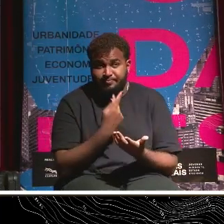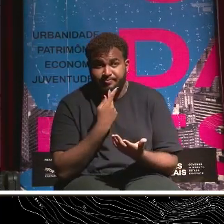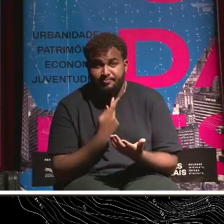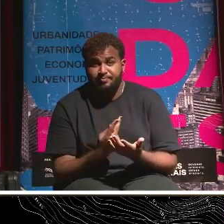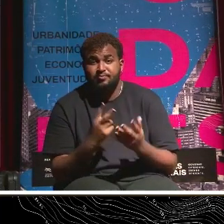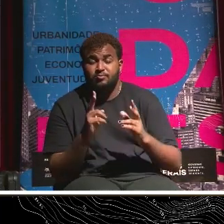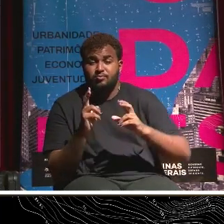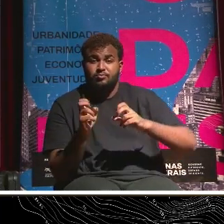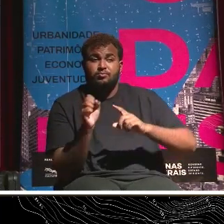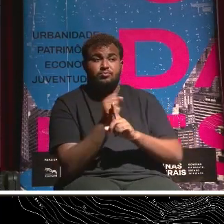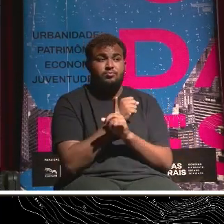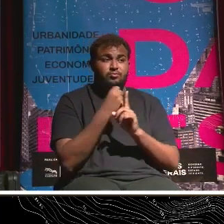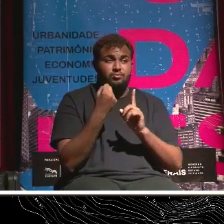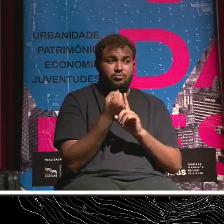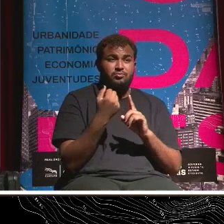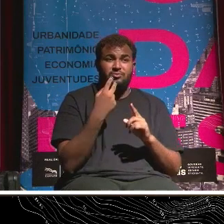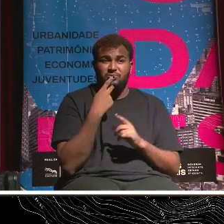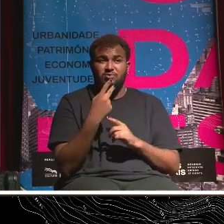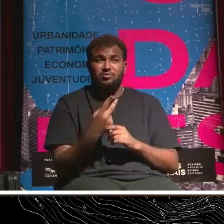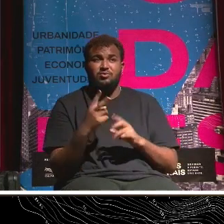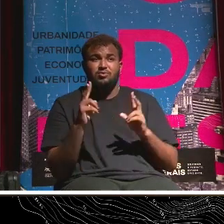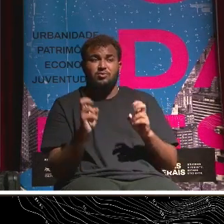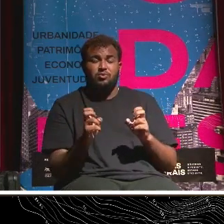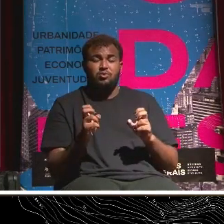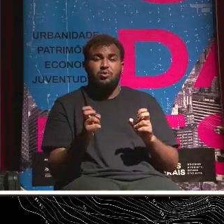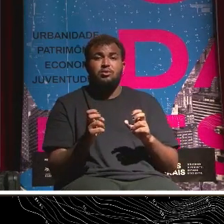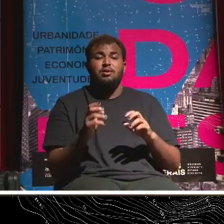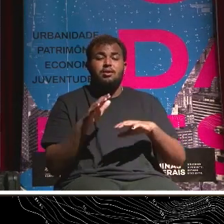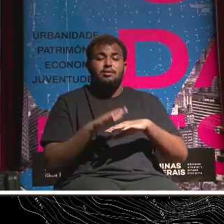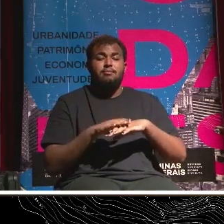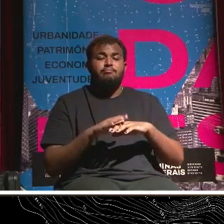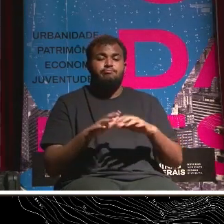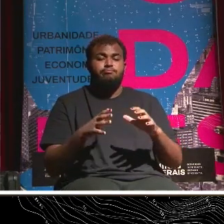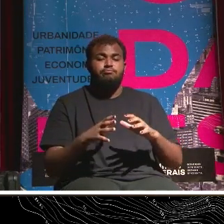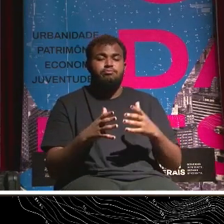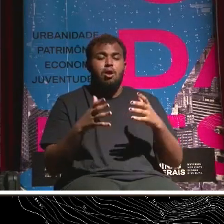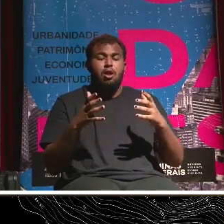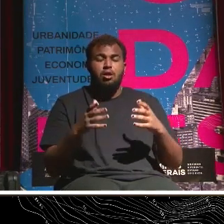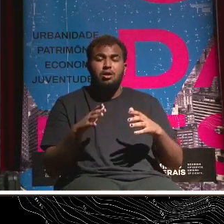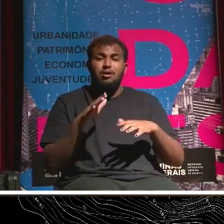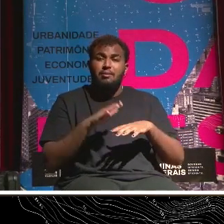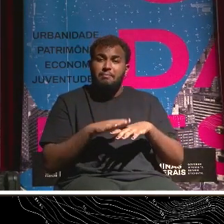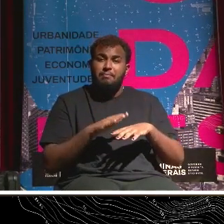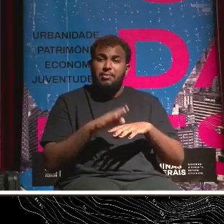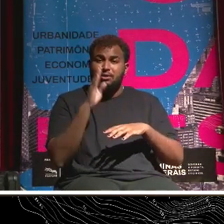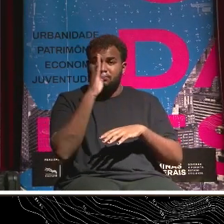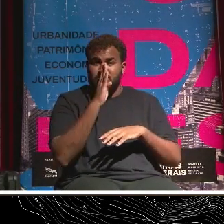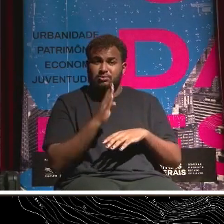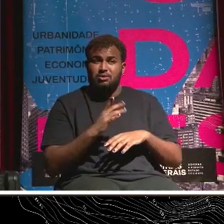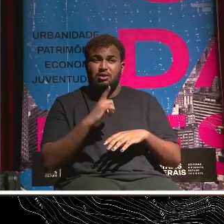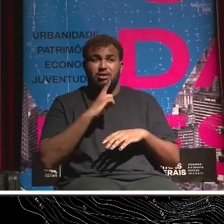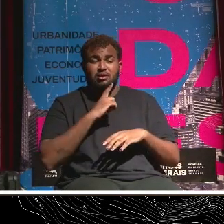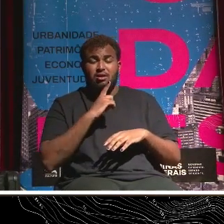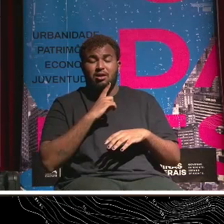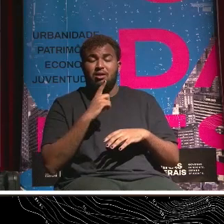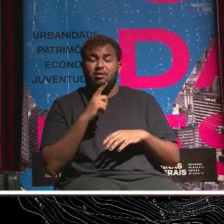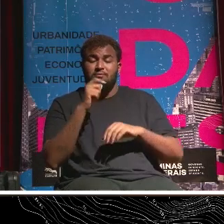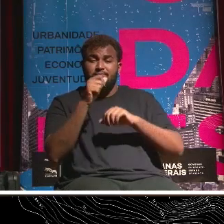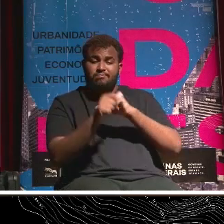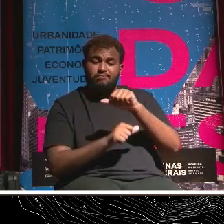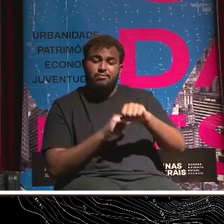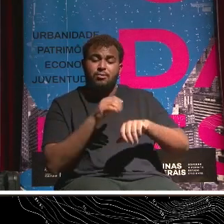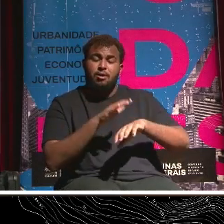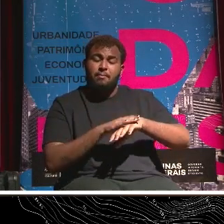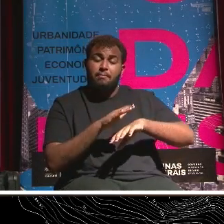textura social, ao falarmos desse esgarçamento, na verdade, né, que a sociedade brasileira passa, e o